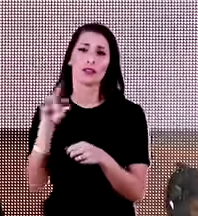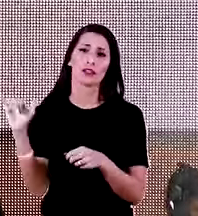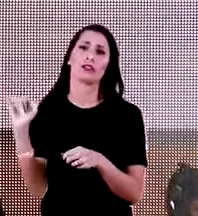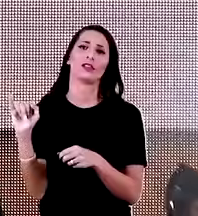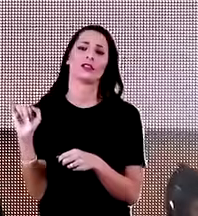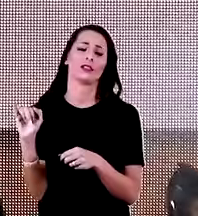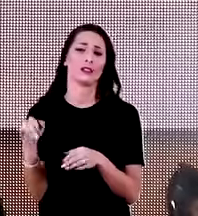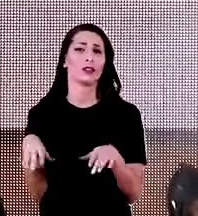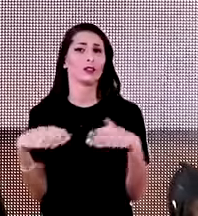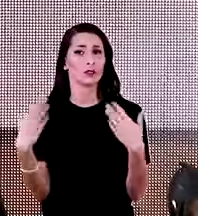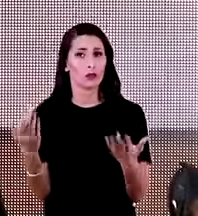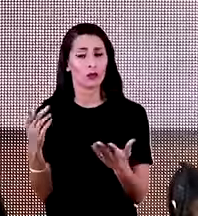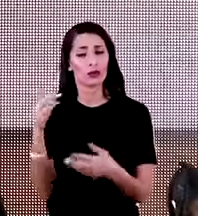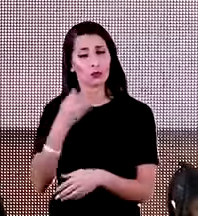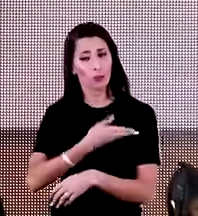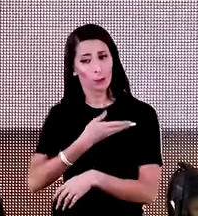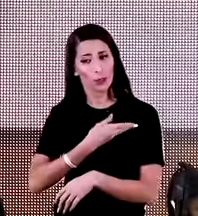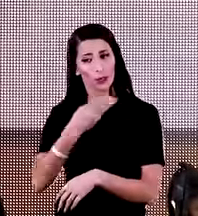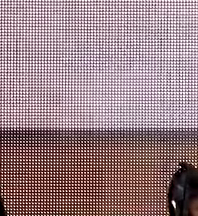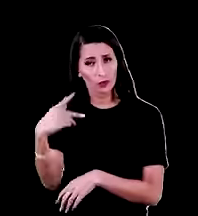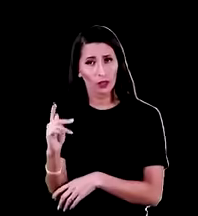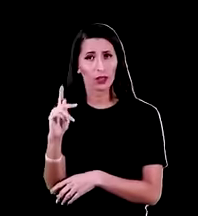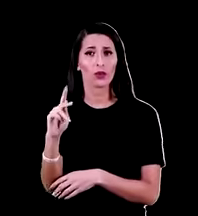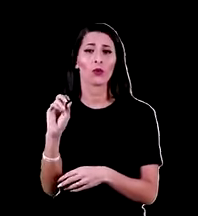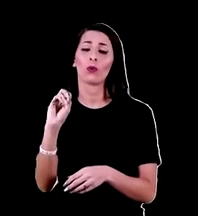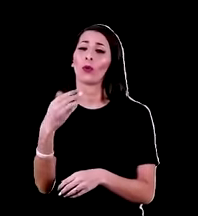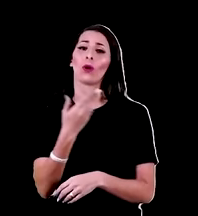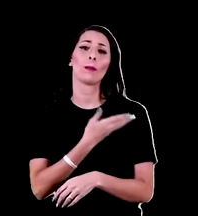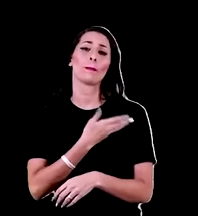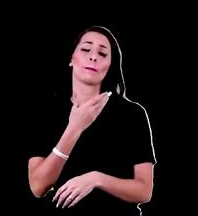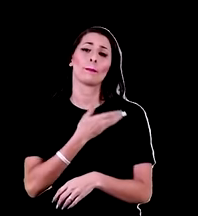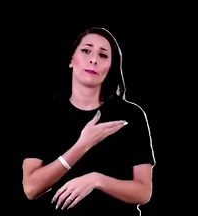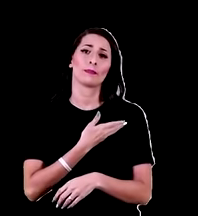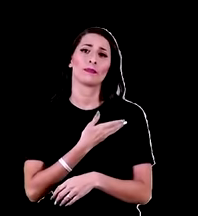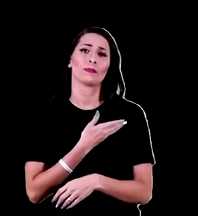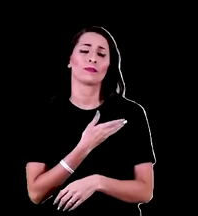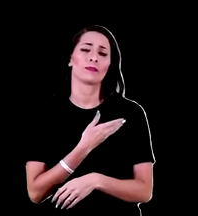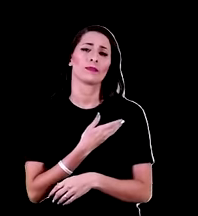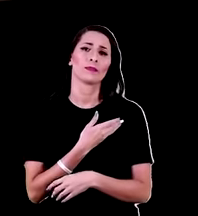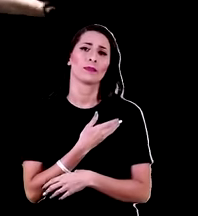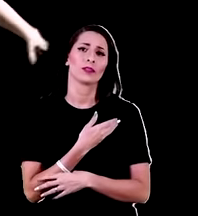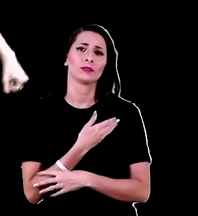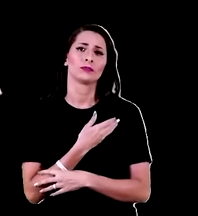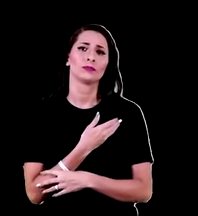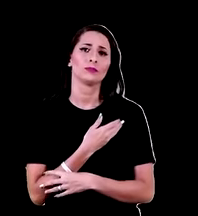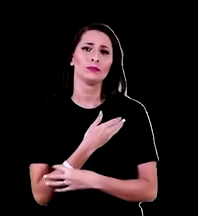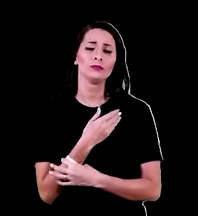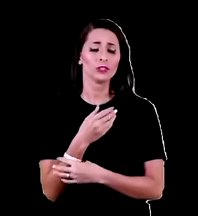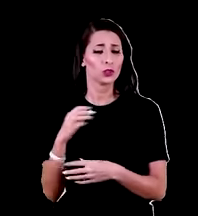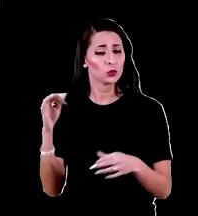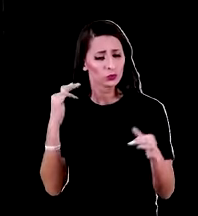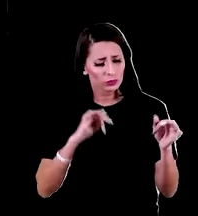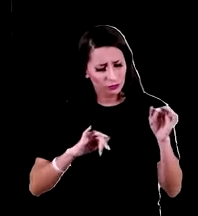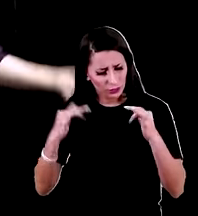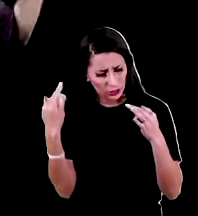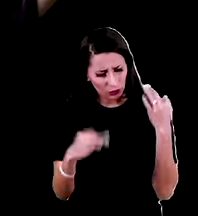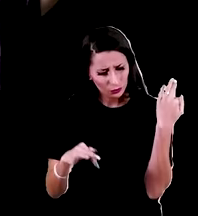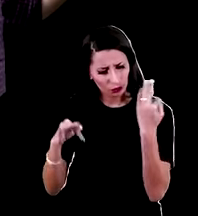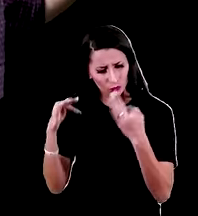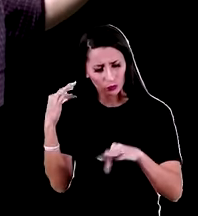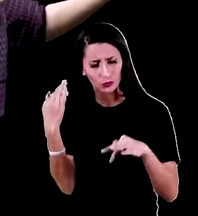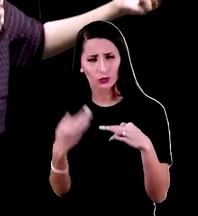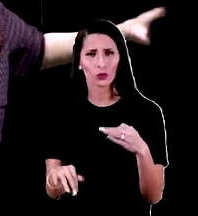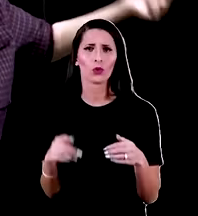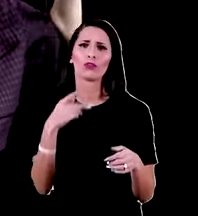seu amigo ou sua amiga estiver imersa na dor, é saber dar um tapa na cara do bem. É dizer assim,